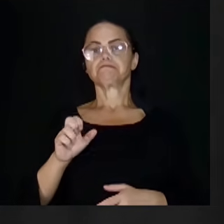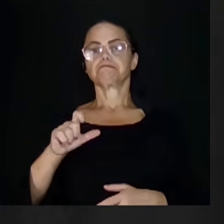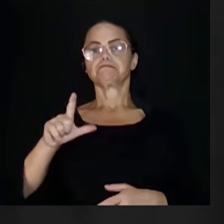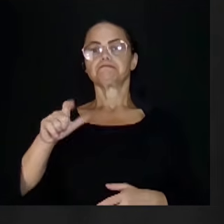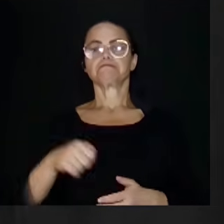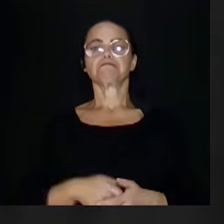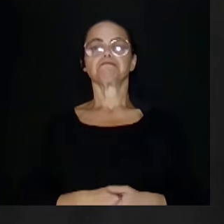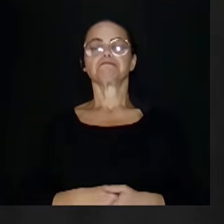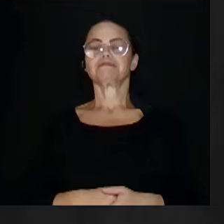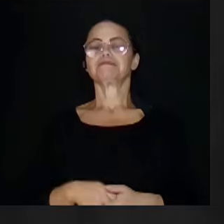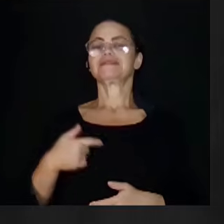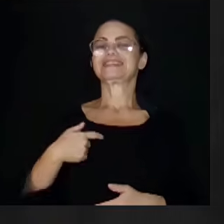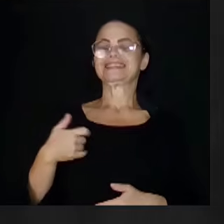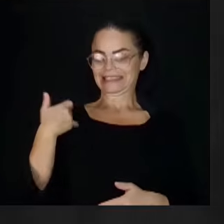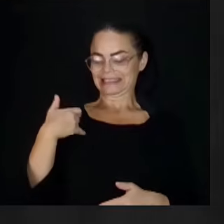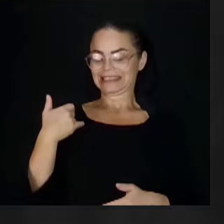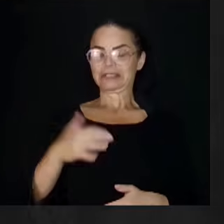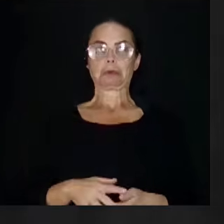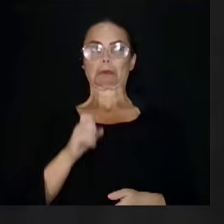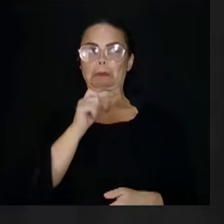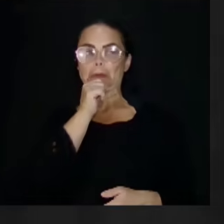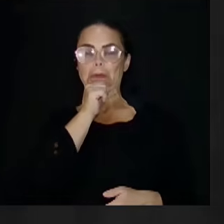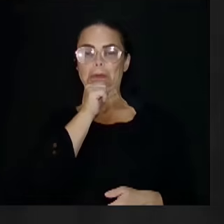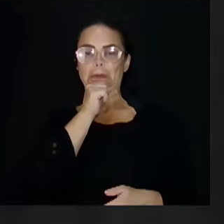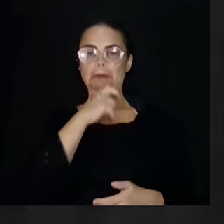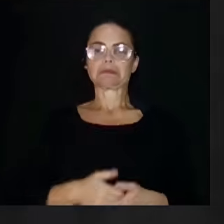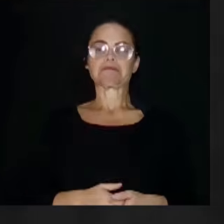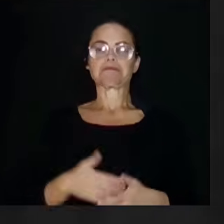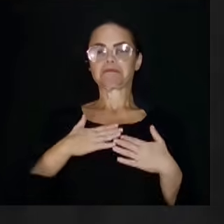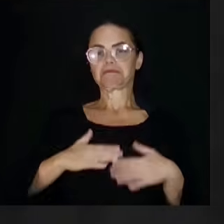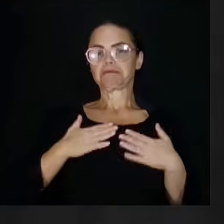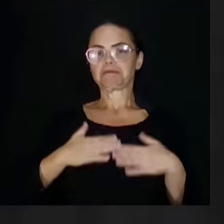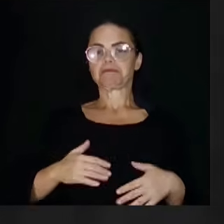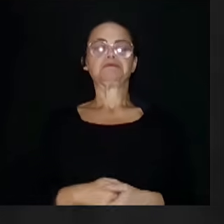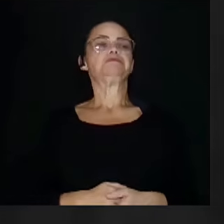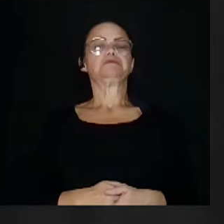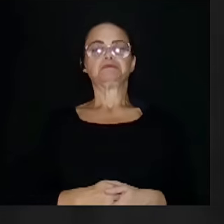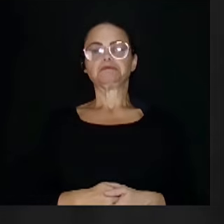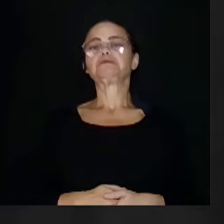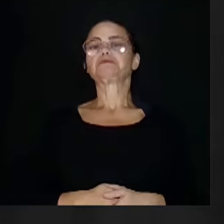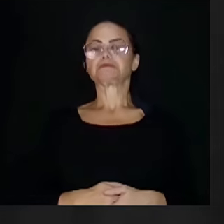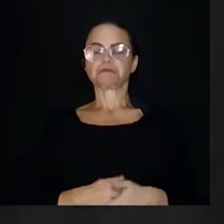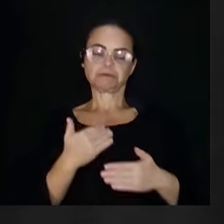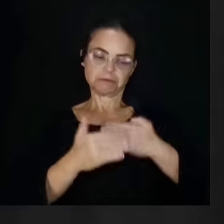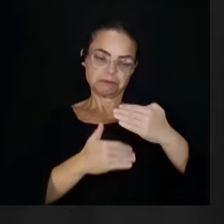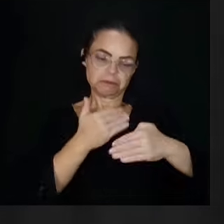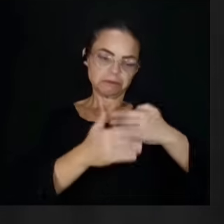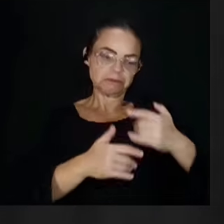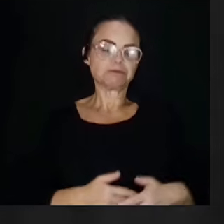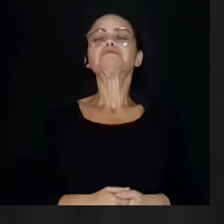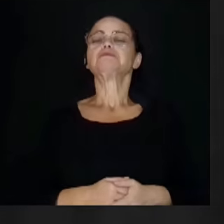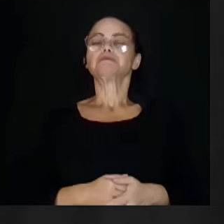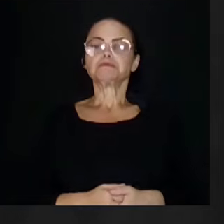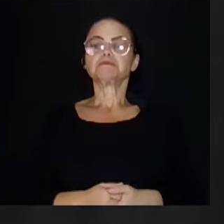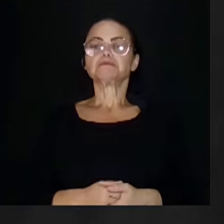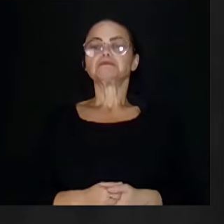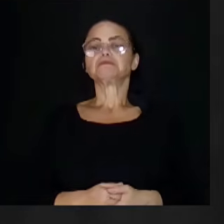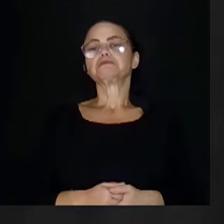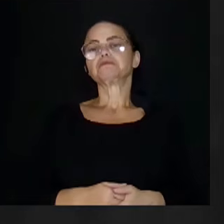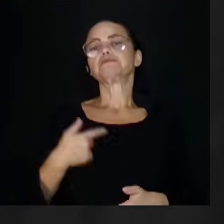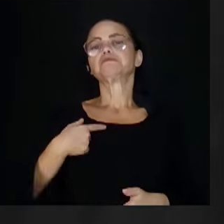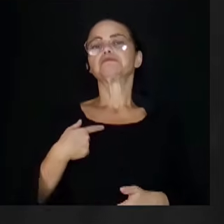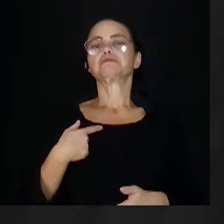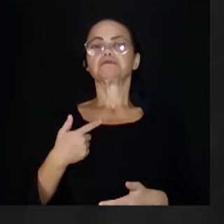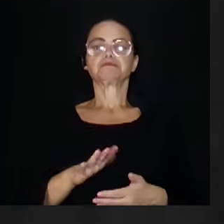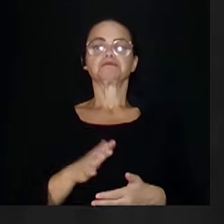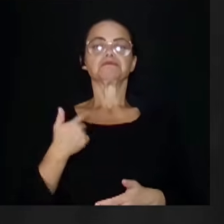né? Mas tranquilo. E aí, por conta disso, eu fui, prestei, eu falei, vou prestar